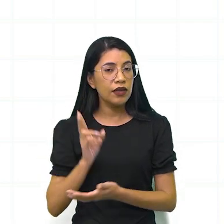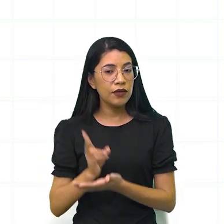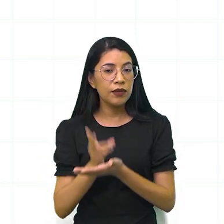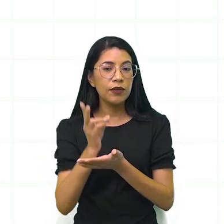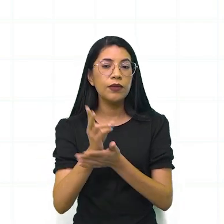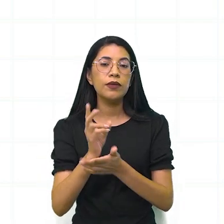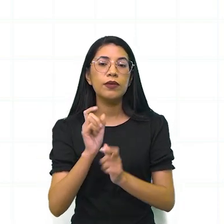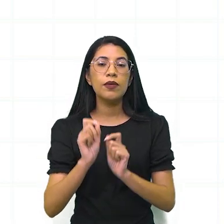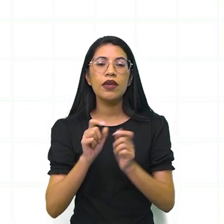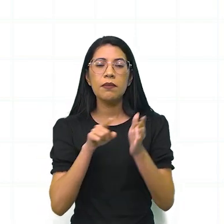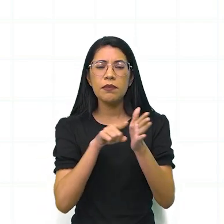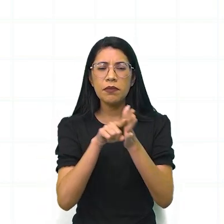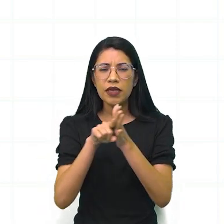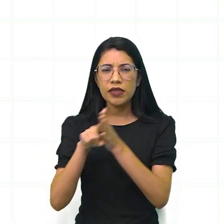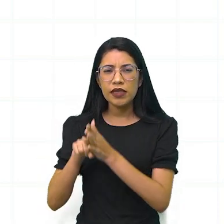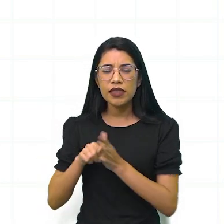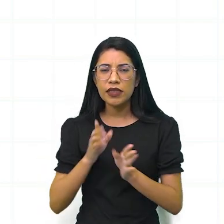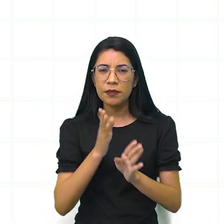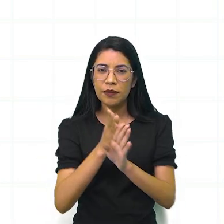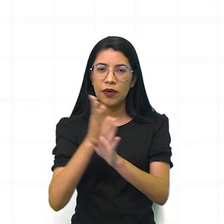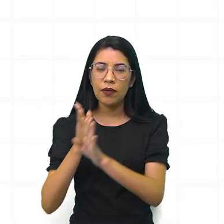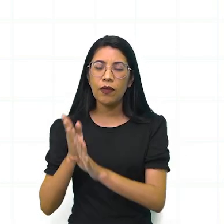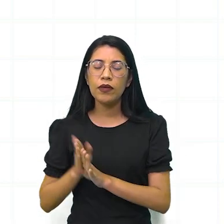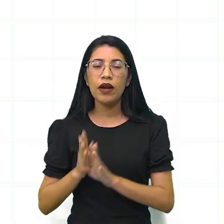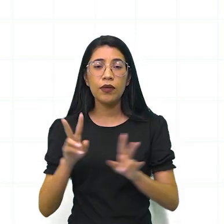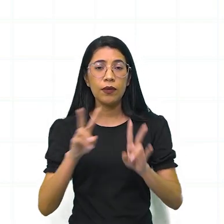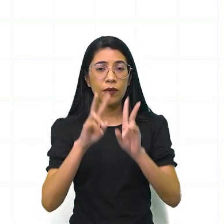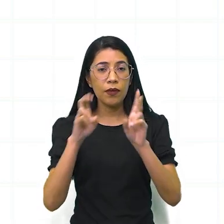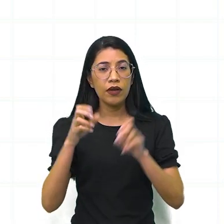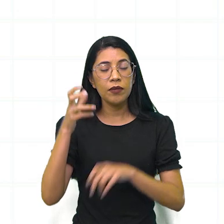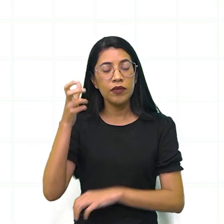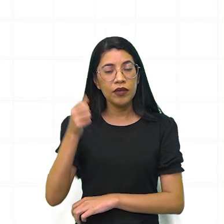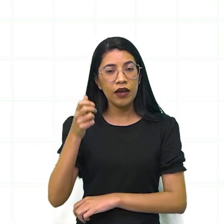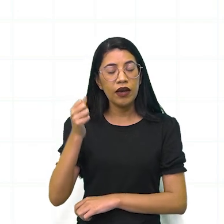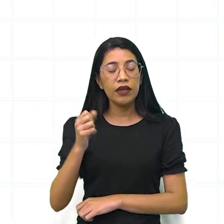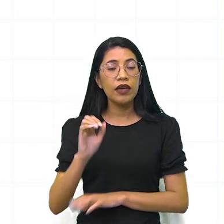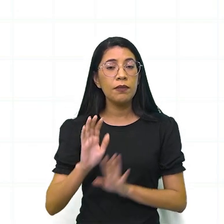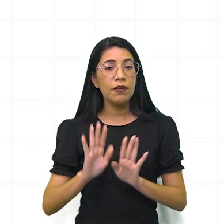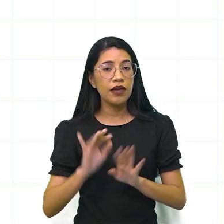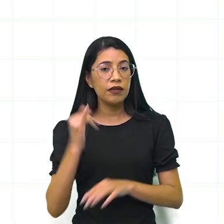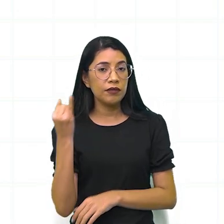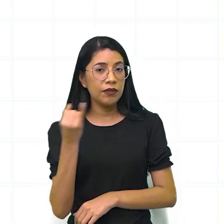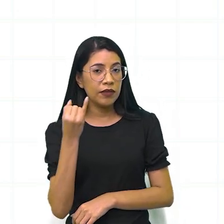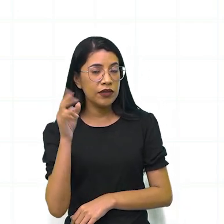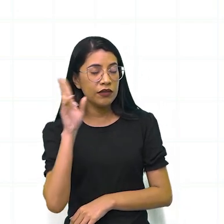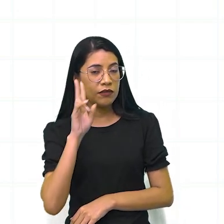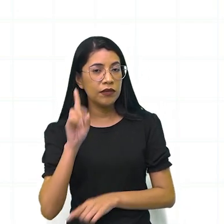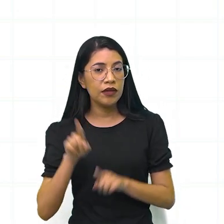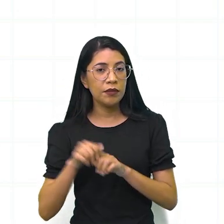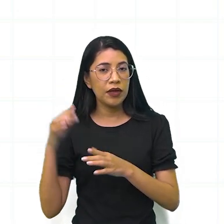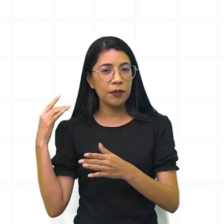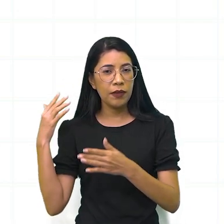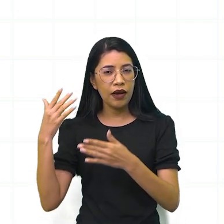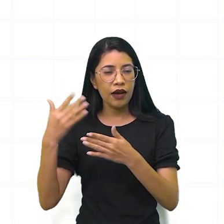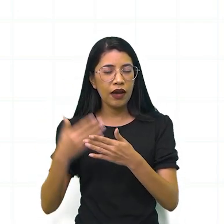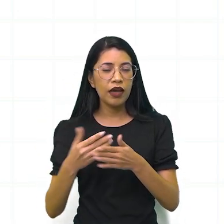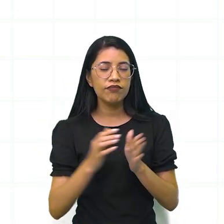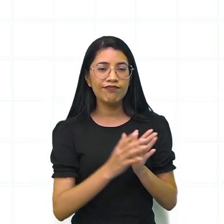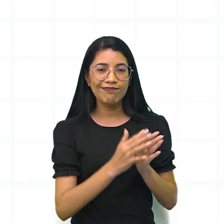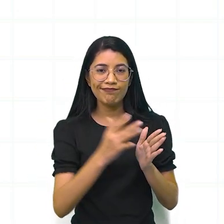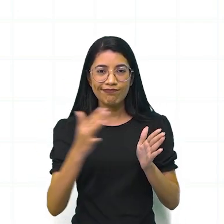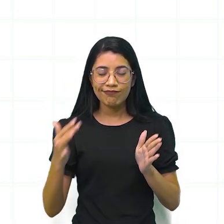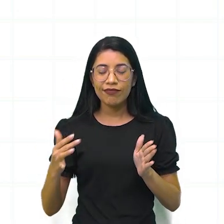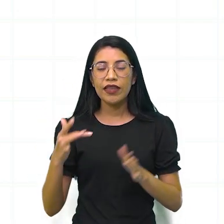fazer descobertas sobre o leite. E vale lembrar que a nossa jornada pela saúde